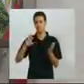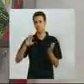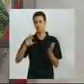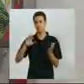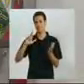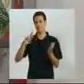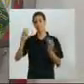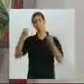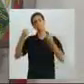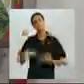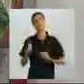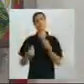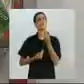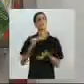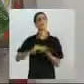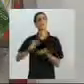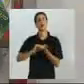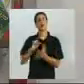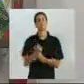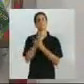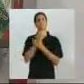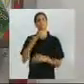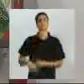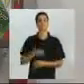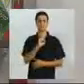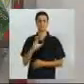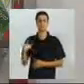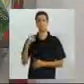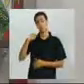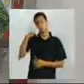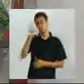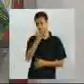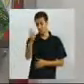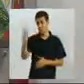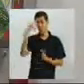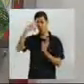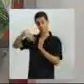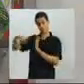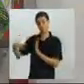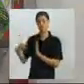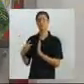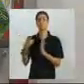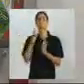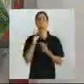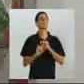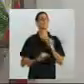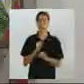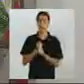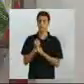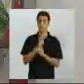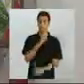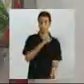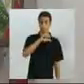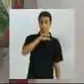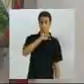blumenauenses, os senhores vereadores também, prestaram atenção aqui nessa matéria, e diziam o seguinte, que em 1980,